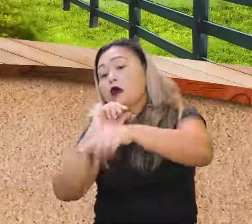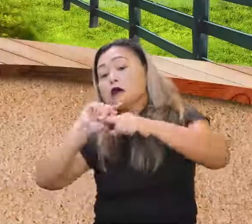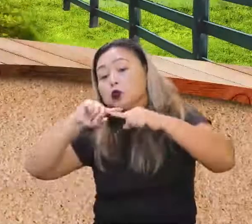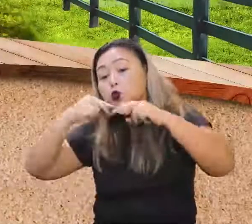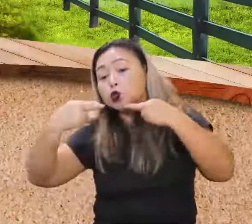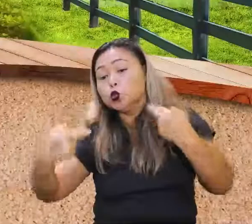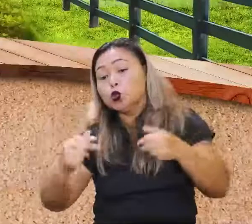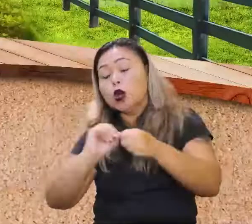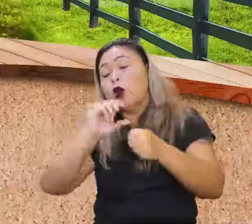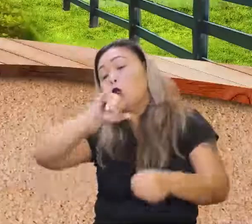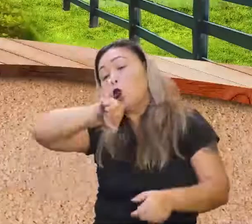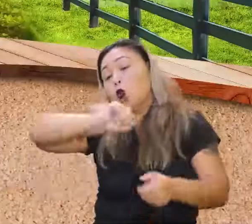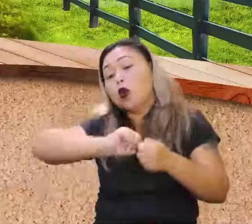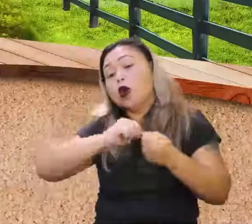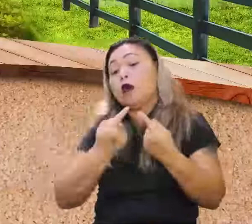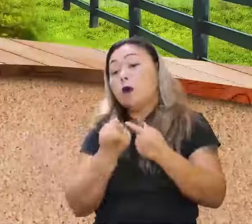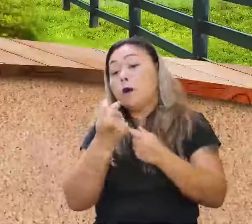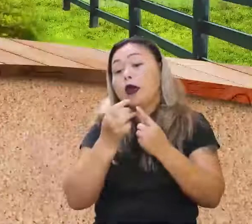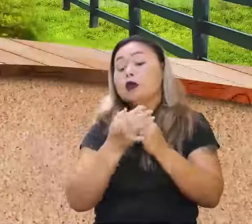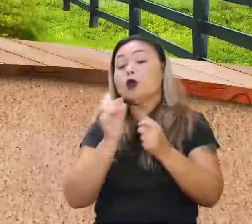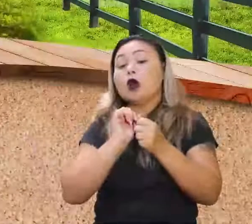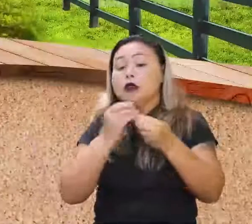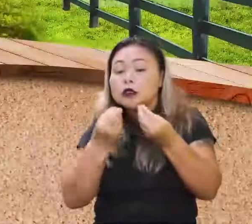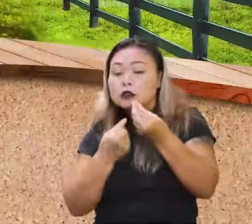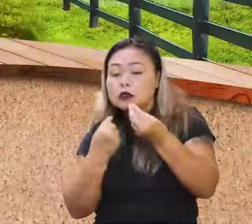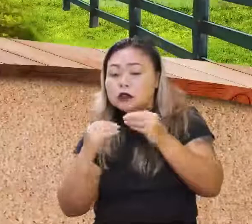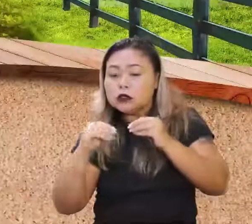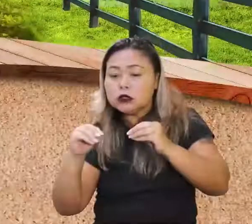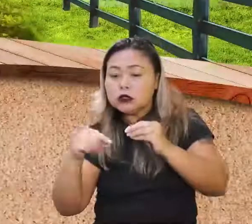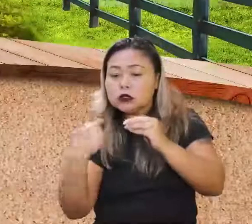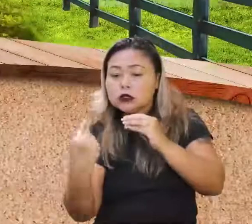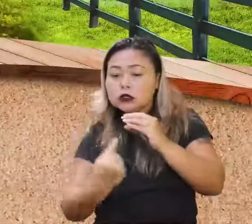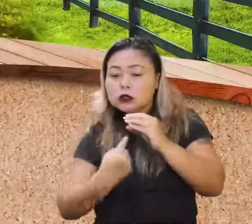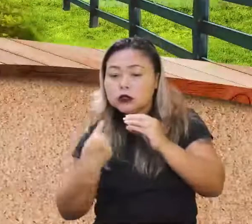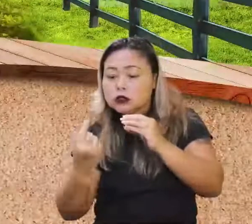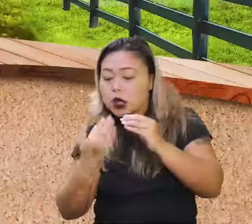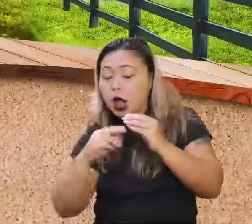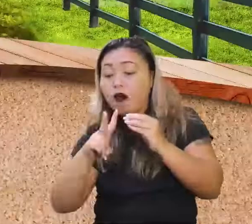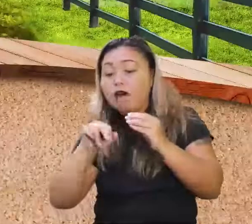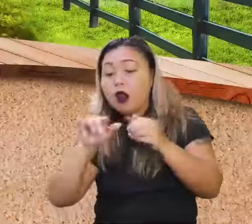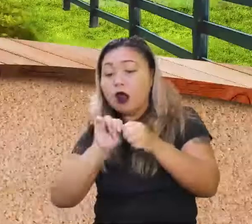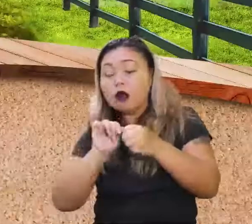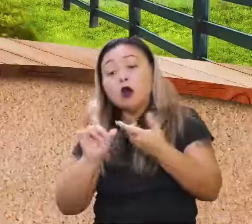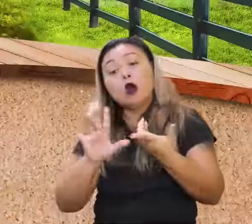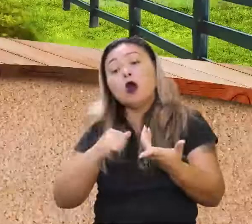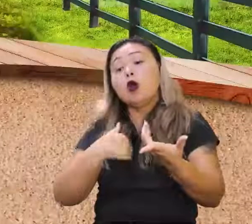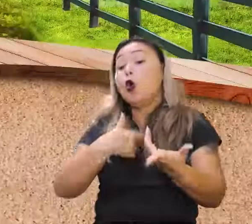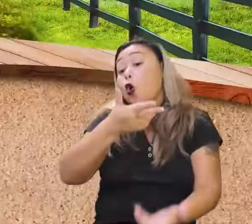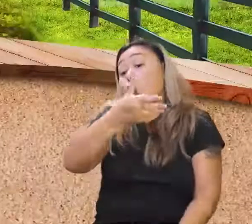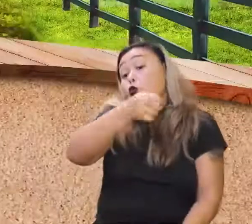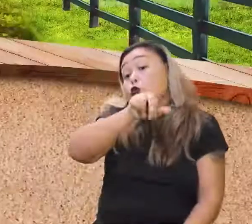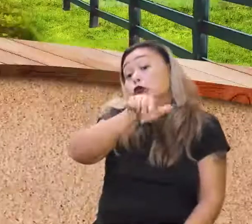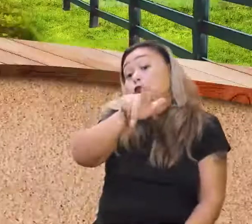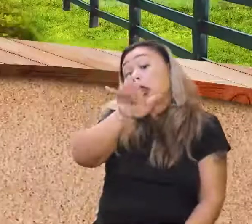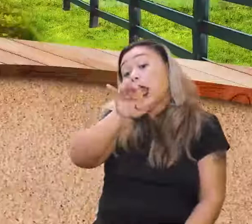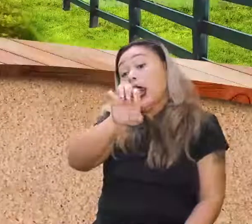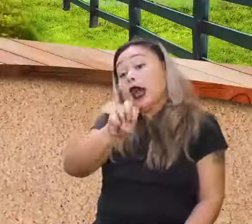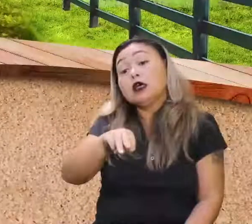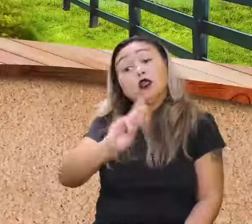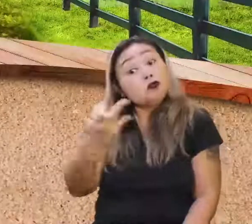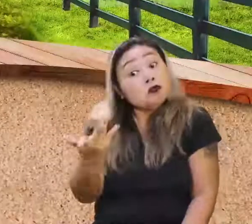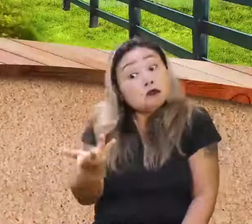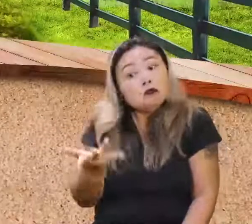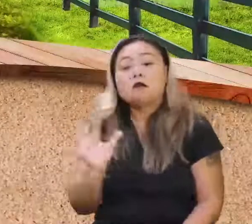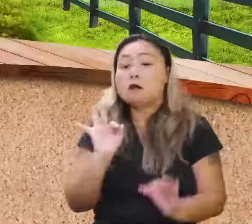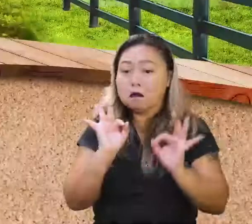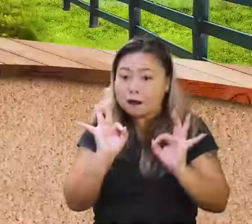cana, soja, milho, para triturar esse volumoso ou também silagem. Perfeito?